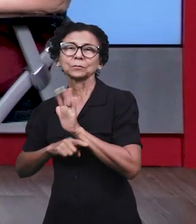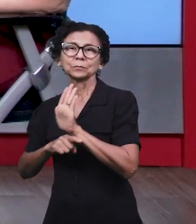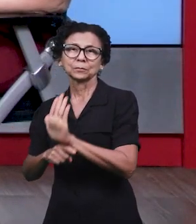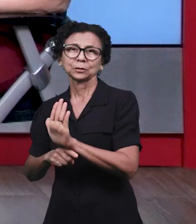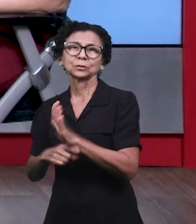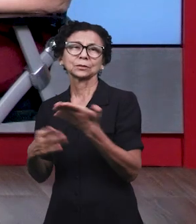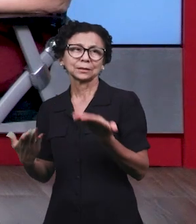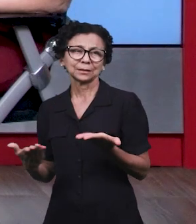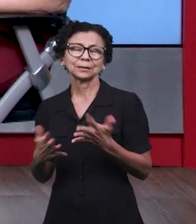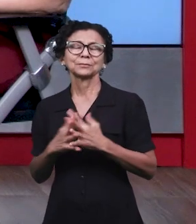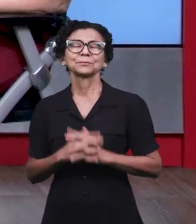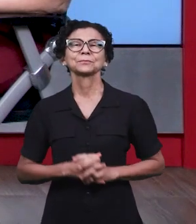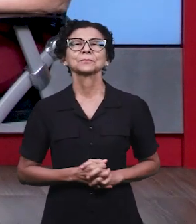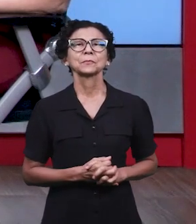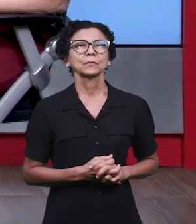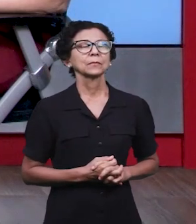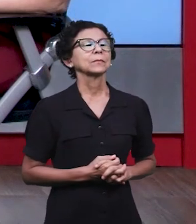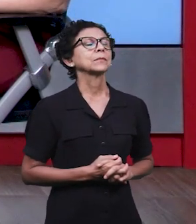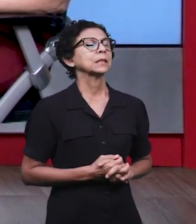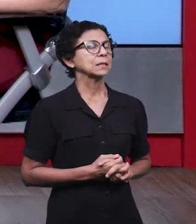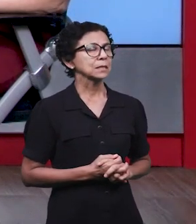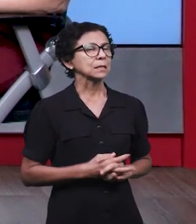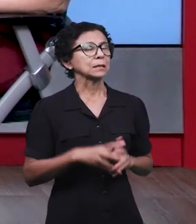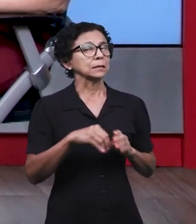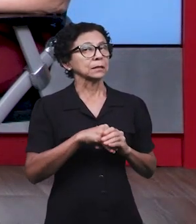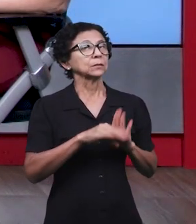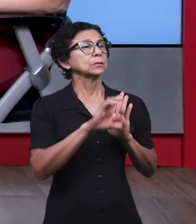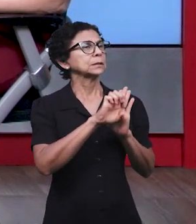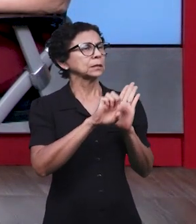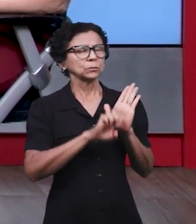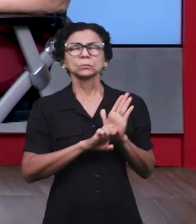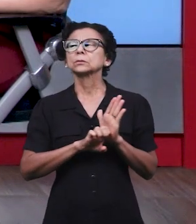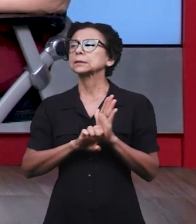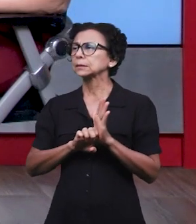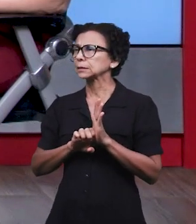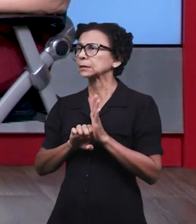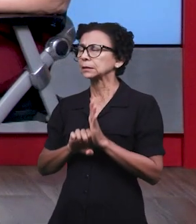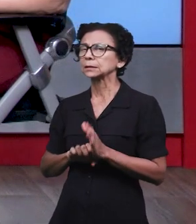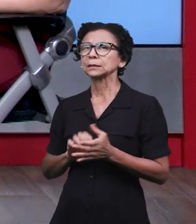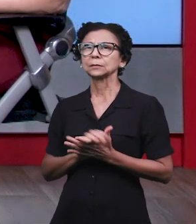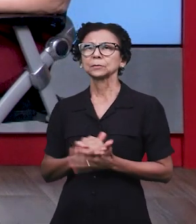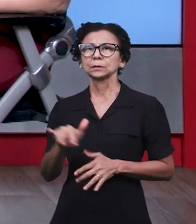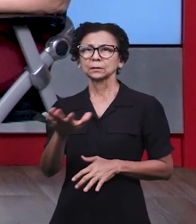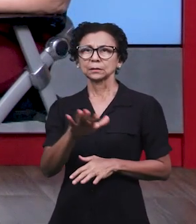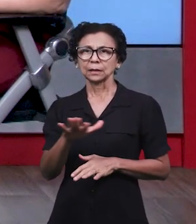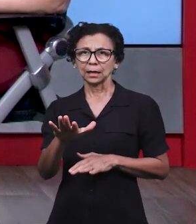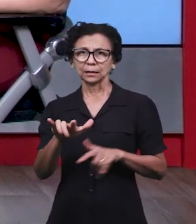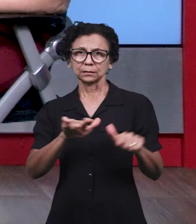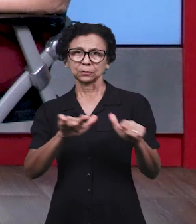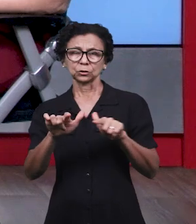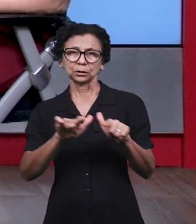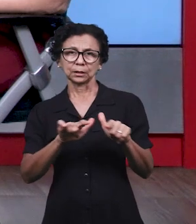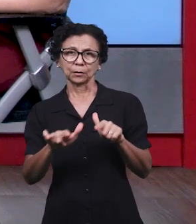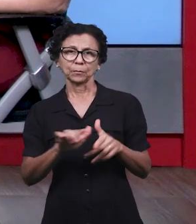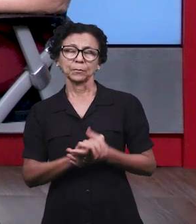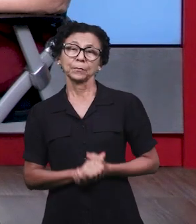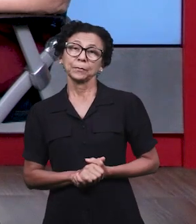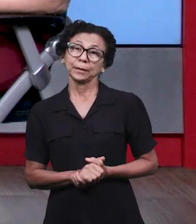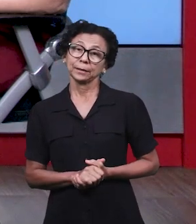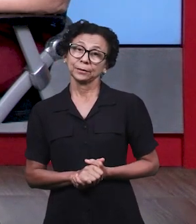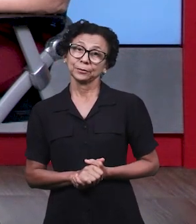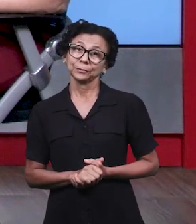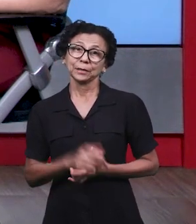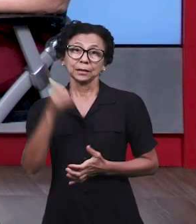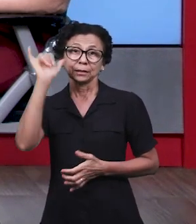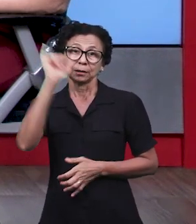desses fatores, né, de deficiência. Exatamente, porque assim, no mercado de trabalho, para não haver essa questão do preconceito, é muito importante que as empresas